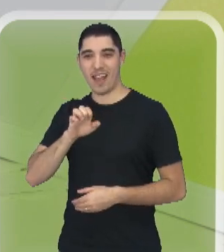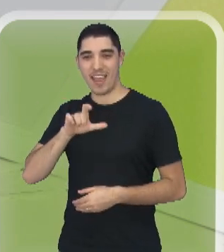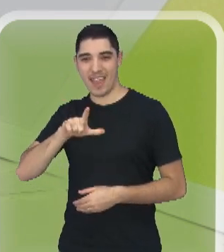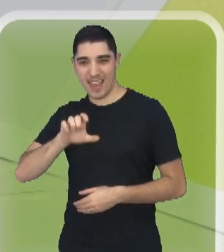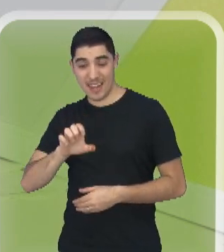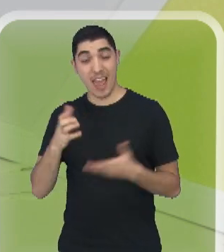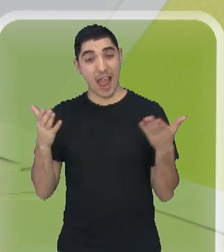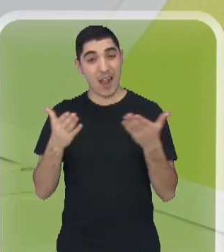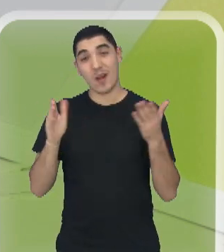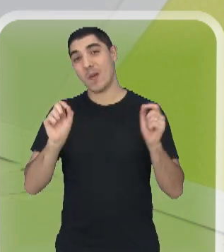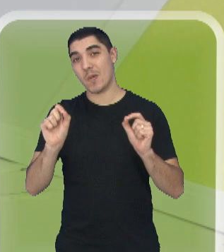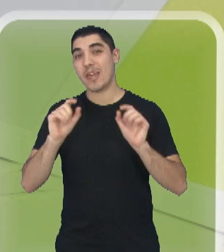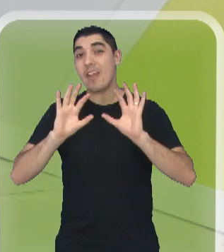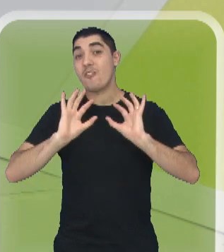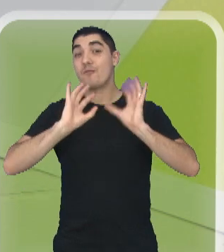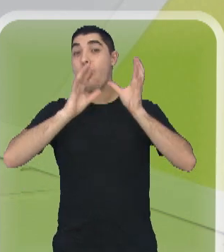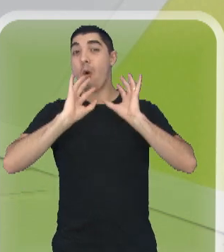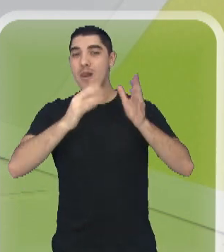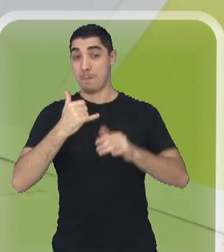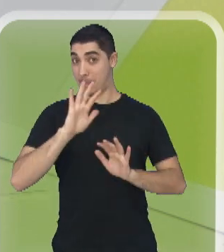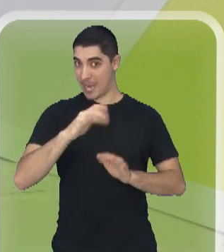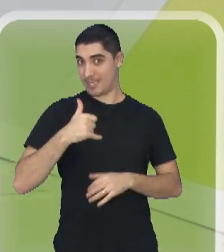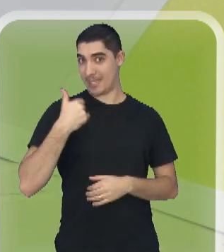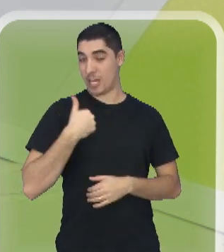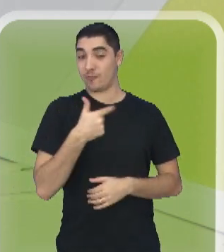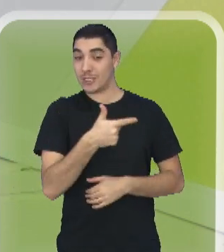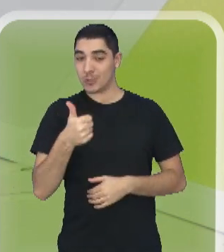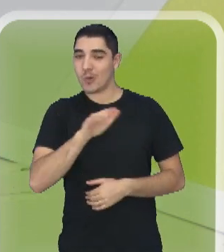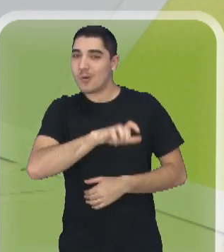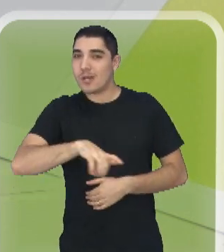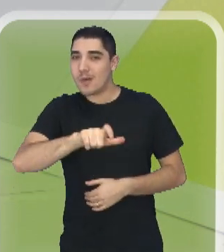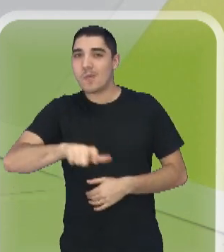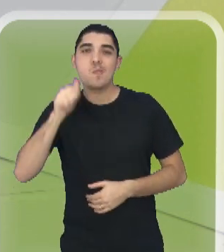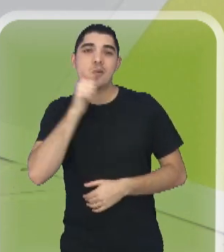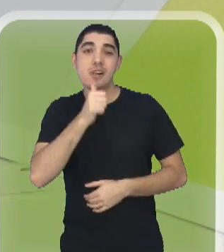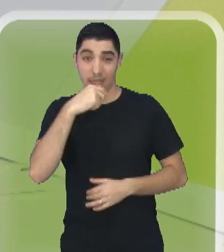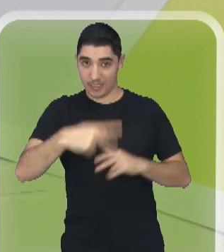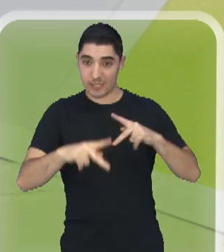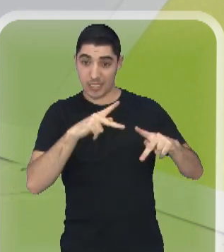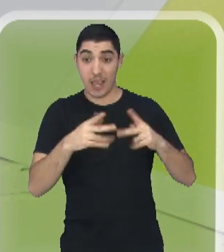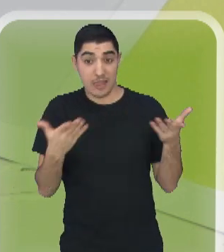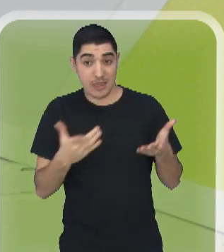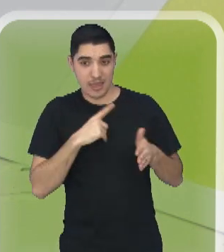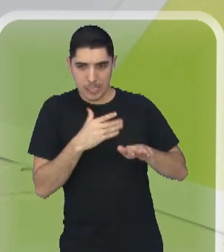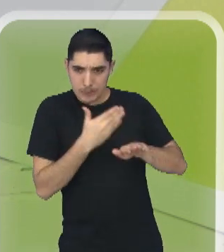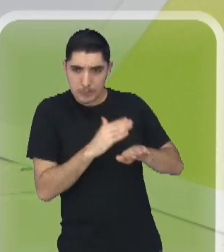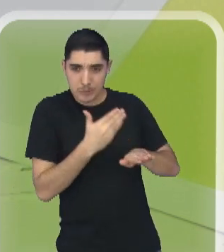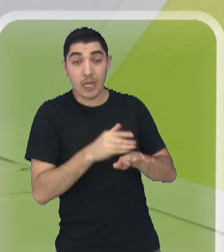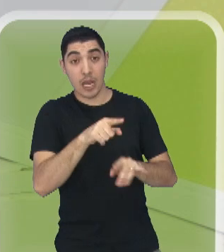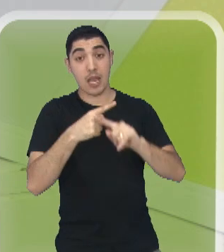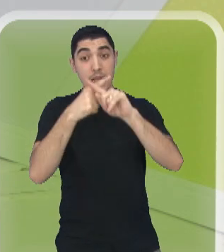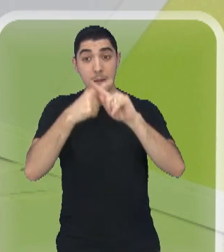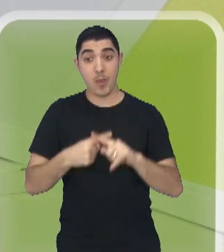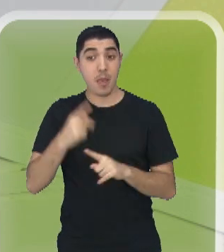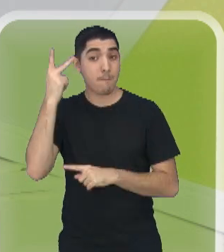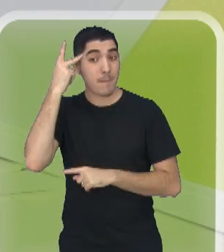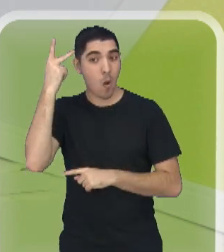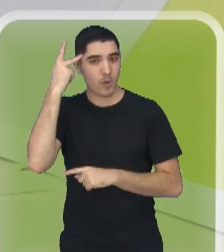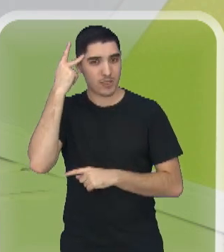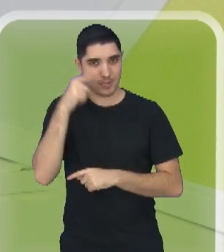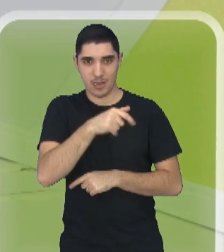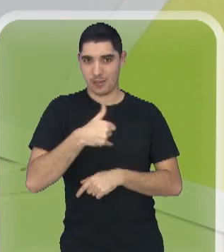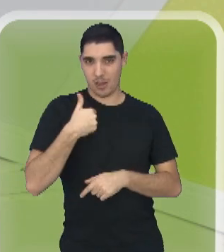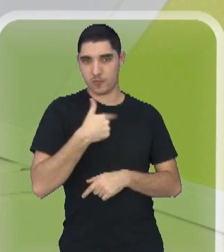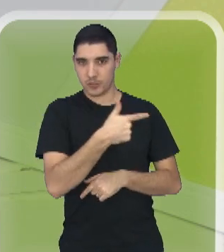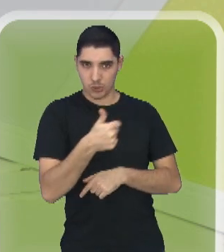de vôlei, mas do time sub-21, vôlei feminino do São José, que segue se preparando para a disputa do Campeonato Paulista da modalidade.